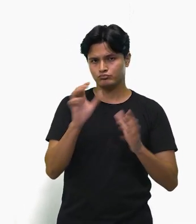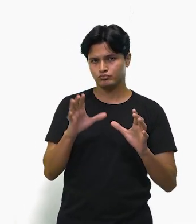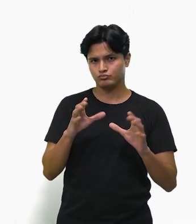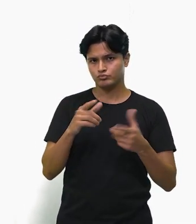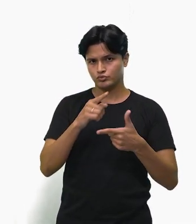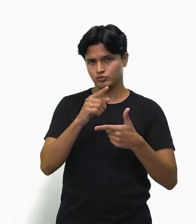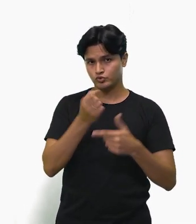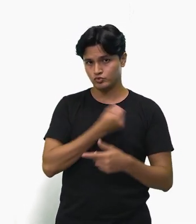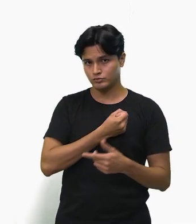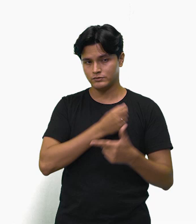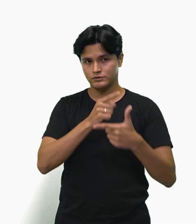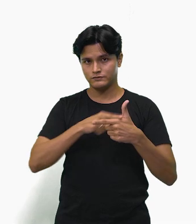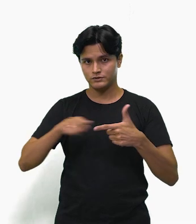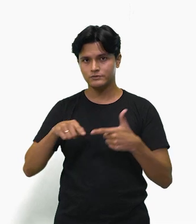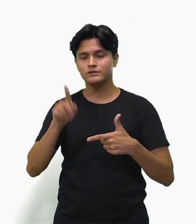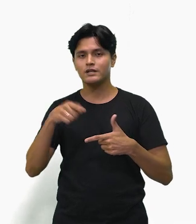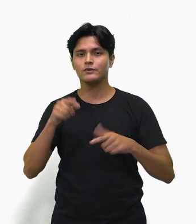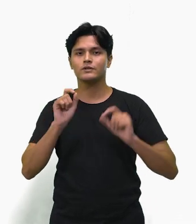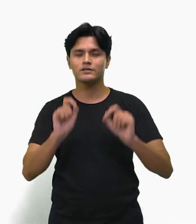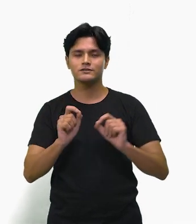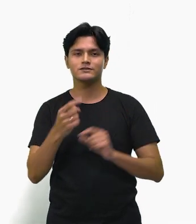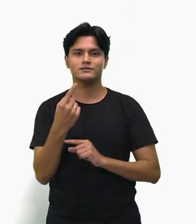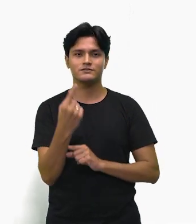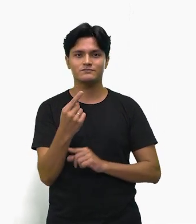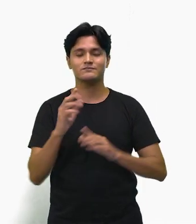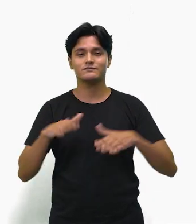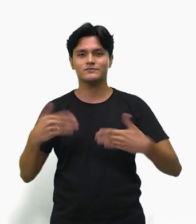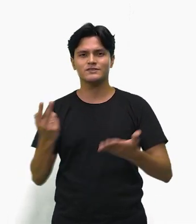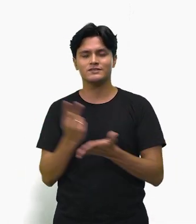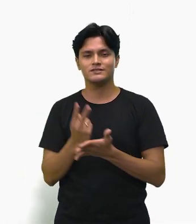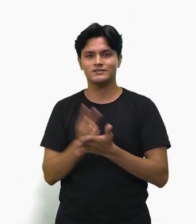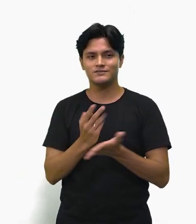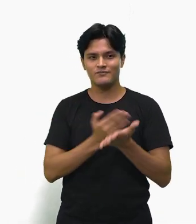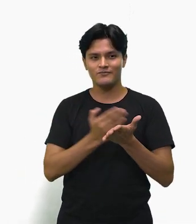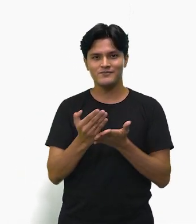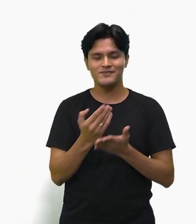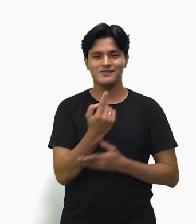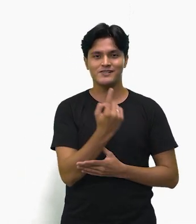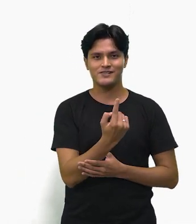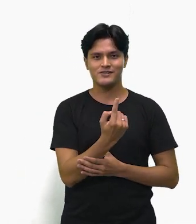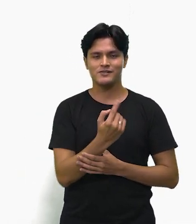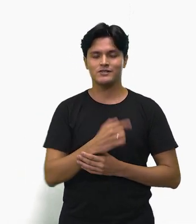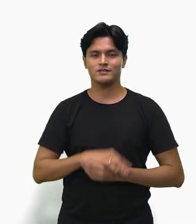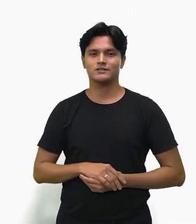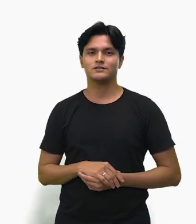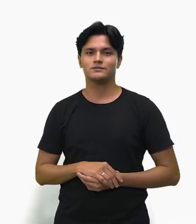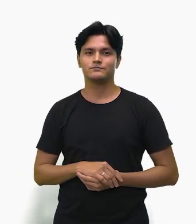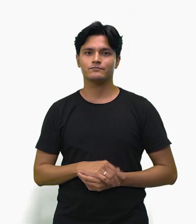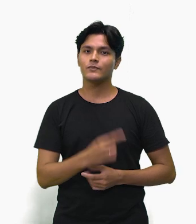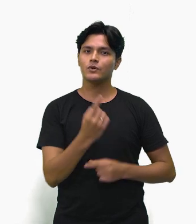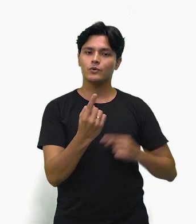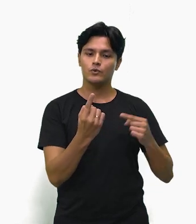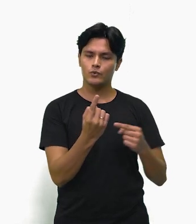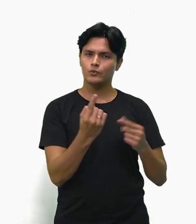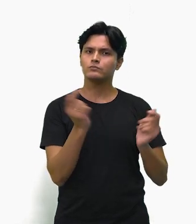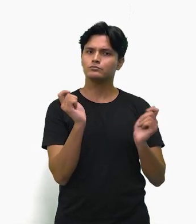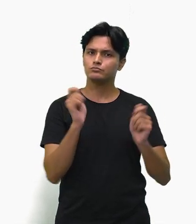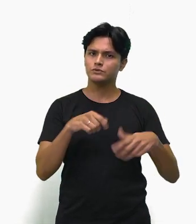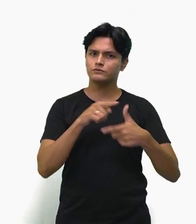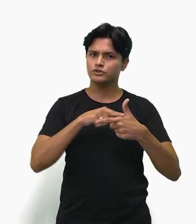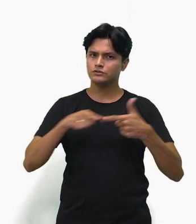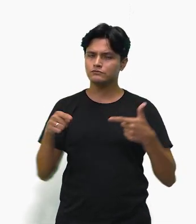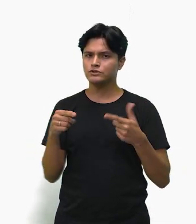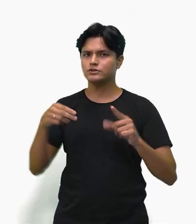é o 1. Então, sempre, né, vai começar ali o conjunto com 1. Sendo que ele é divisor de todo número